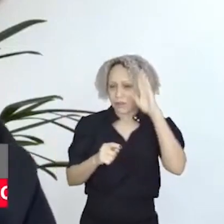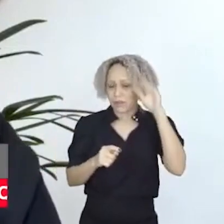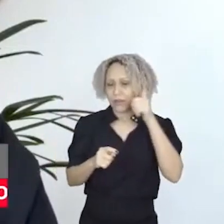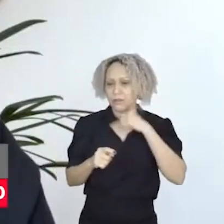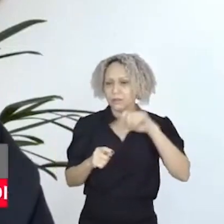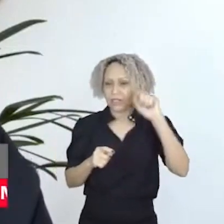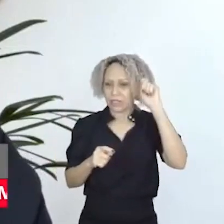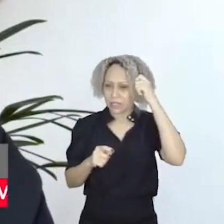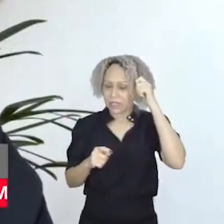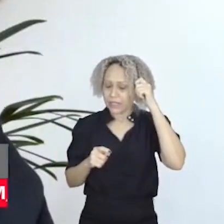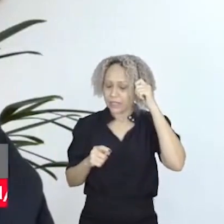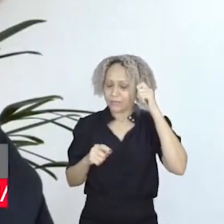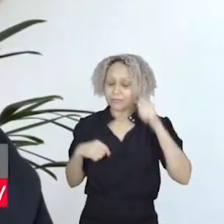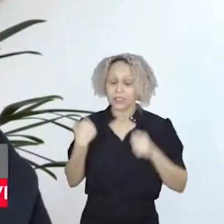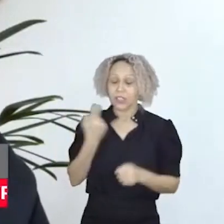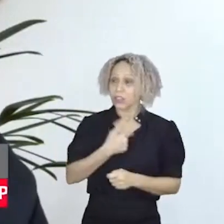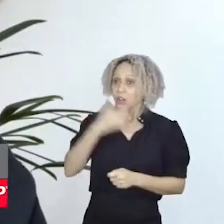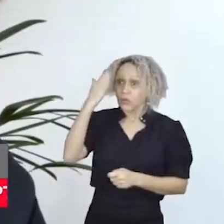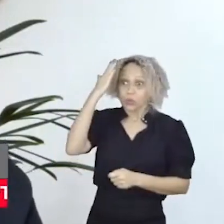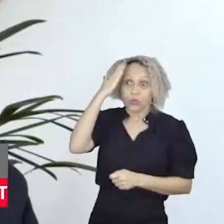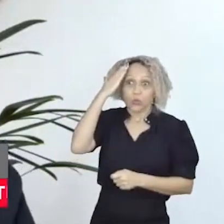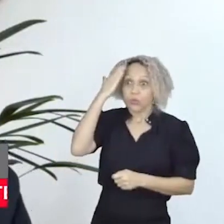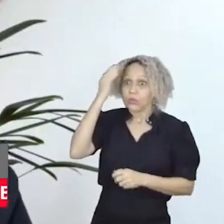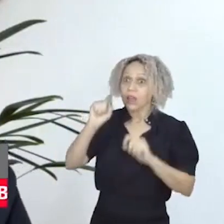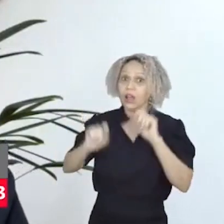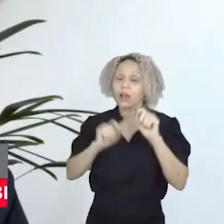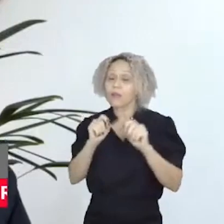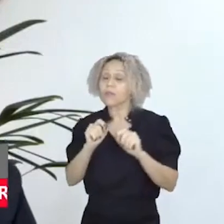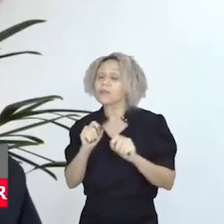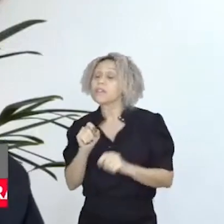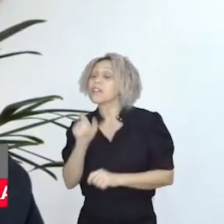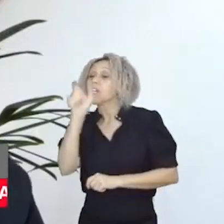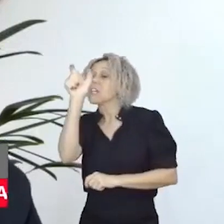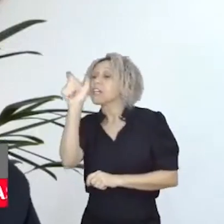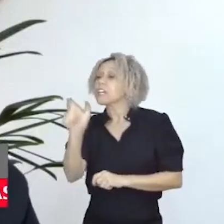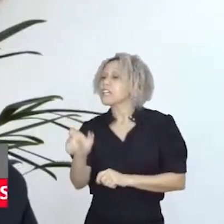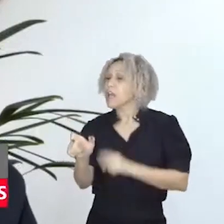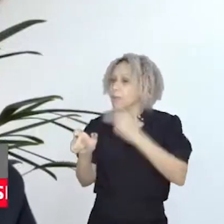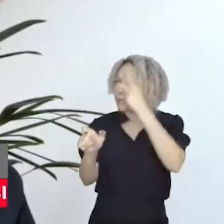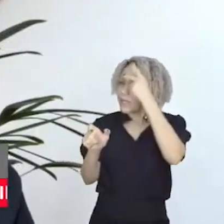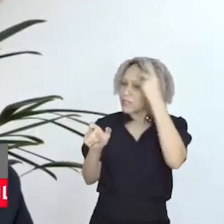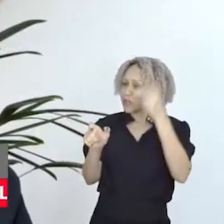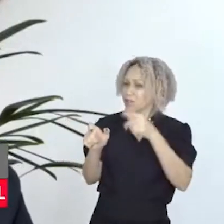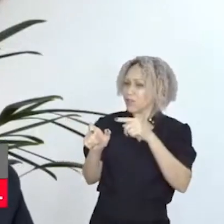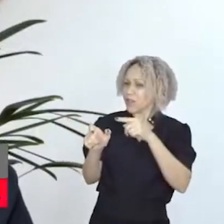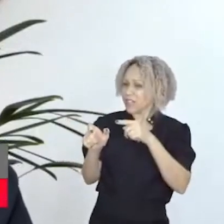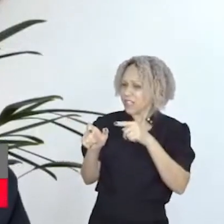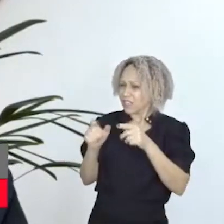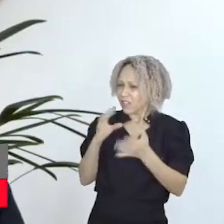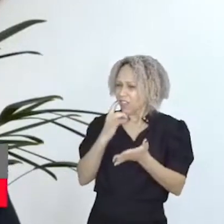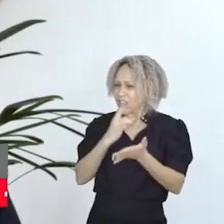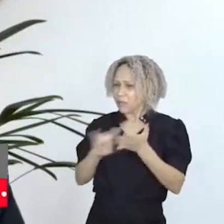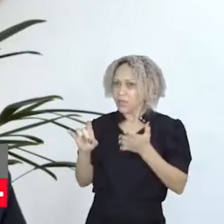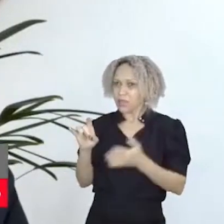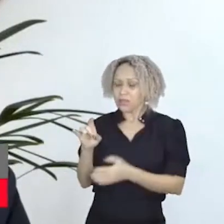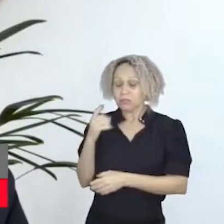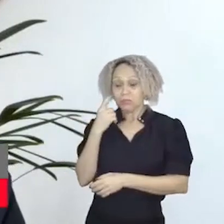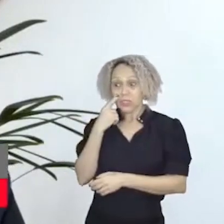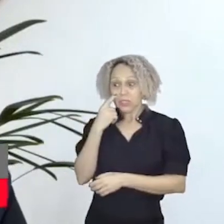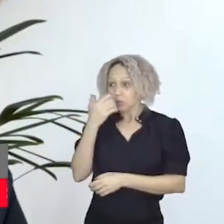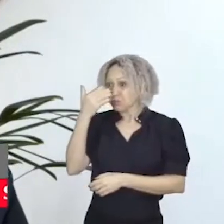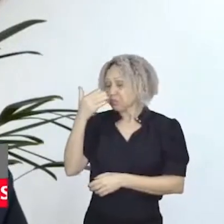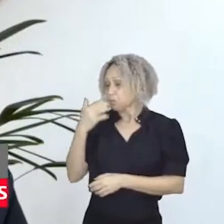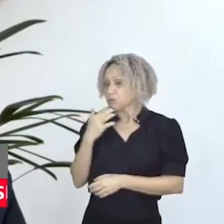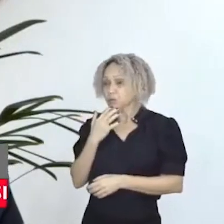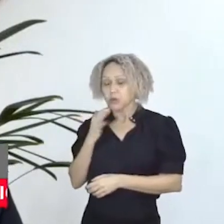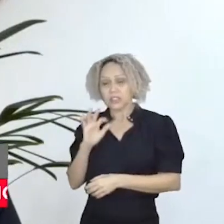qual é o rosto do nosso inimigo, a bala que deveria estar ali para nos promover segurança, para nos